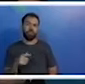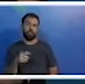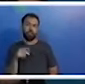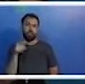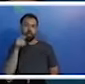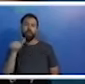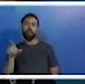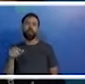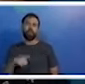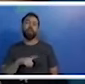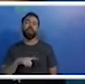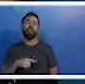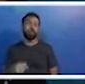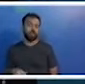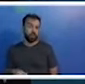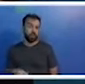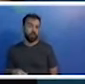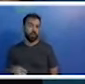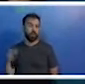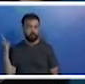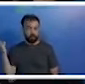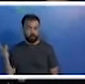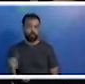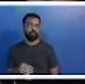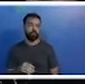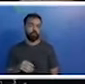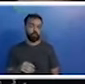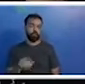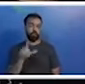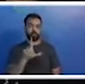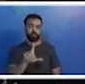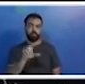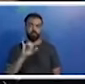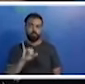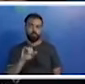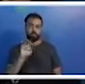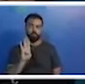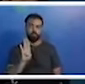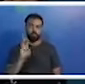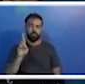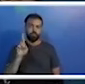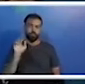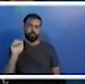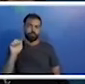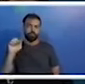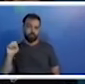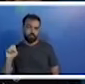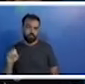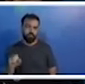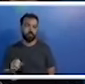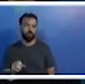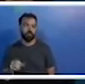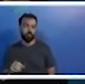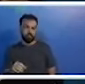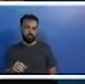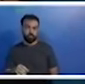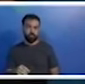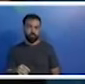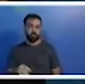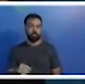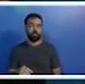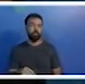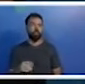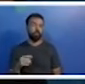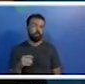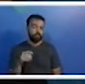não tem língua nenhuma tem elas utilizam a língua brasileira de sinais e esta língua é utilizada para